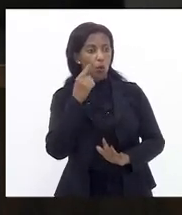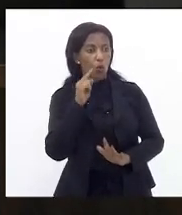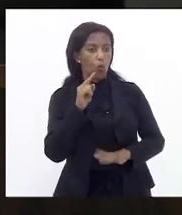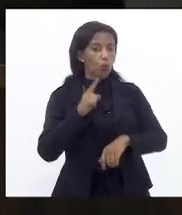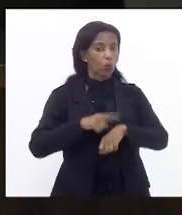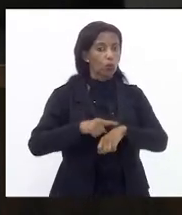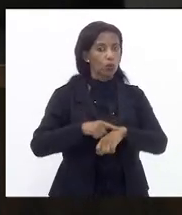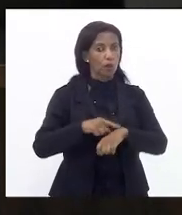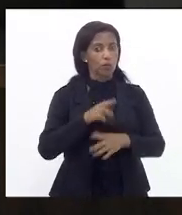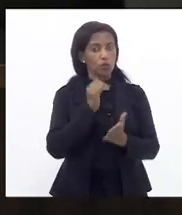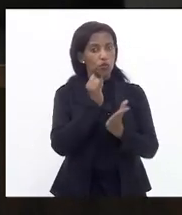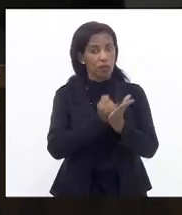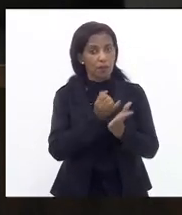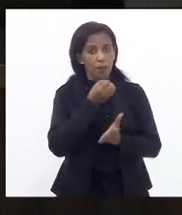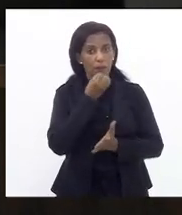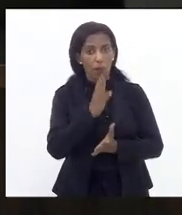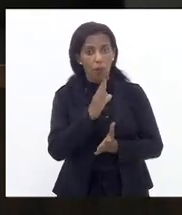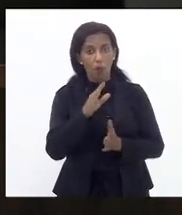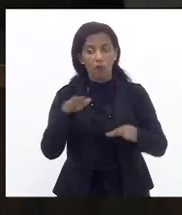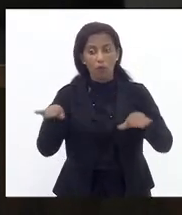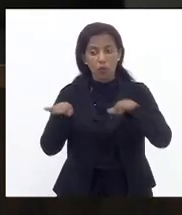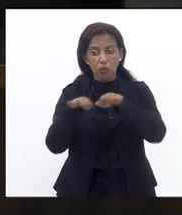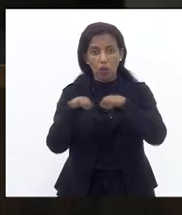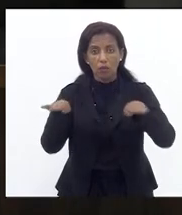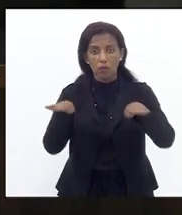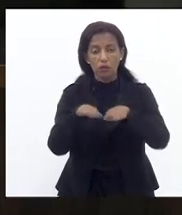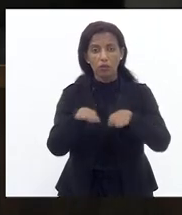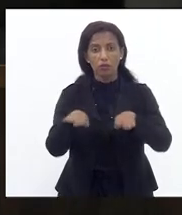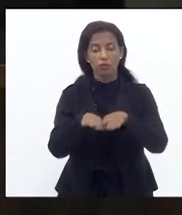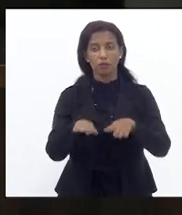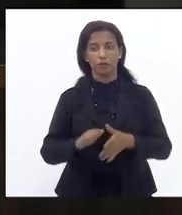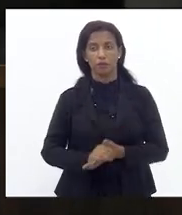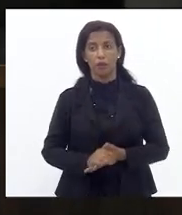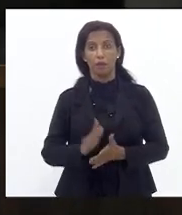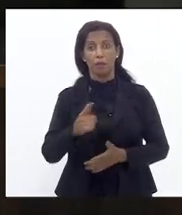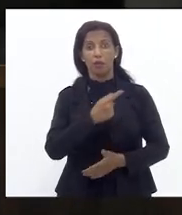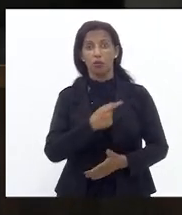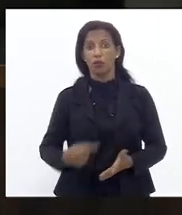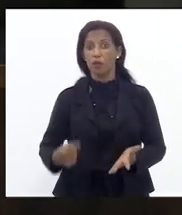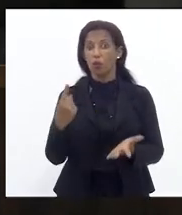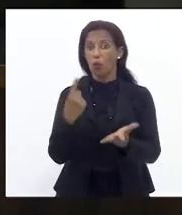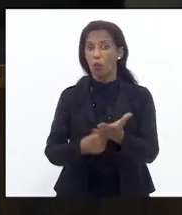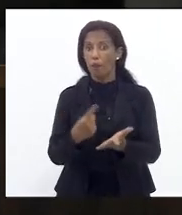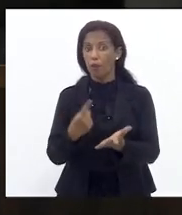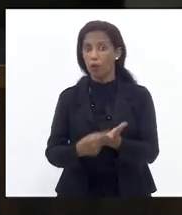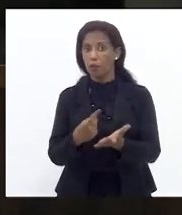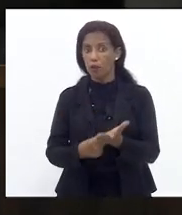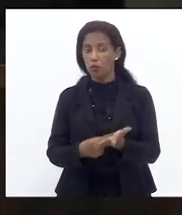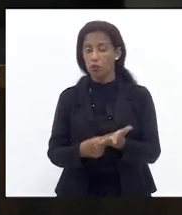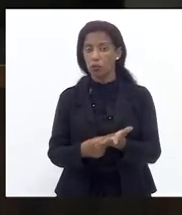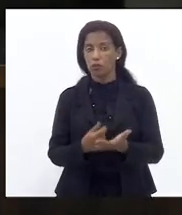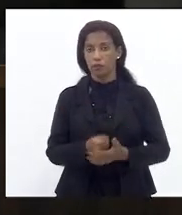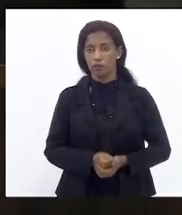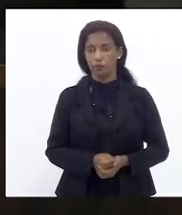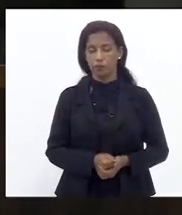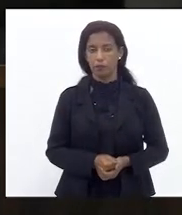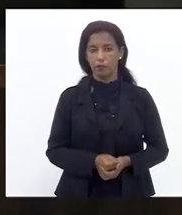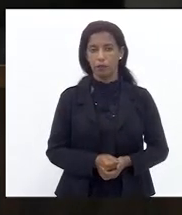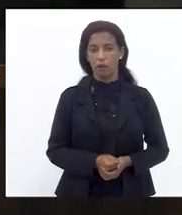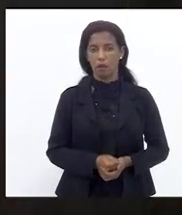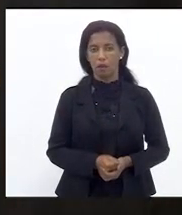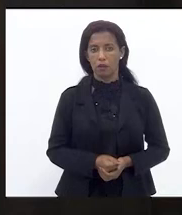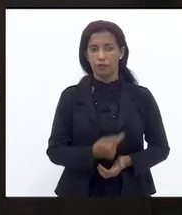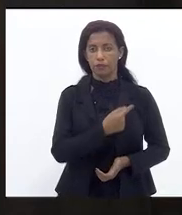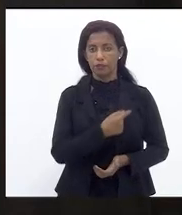vamos só ajustar o o cronograma. Mas o governador tem um compromisso com a reposição Deputado